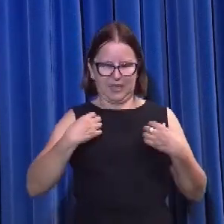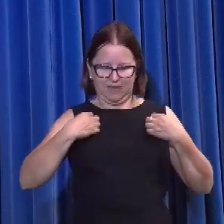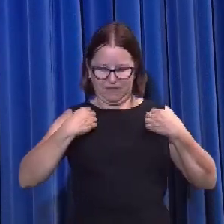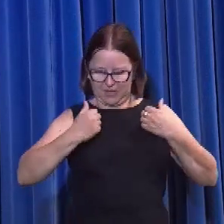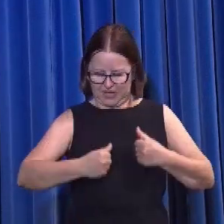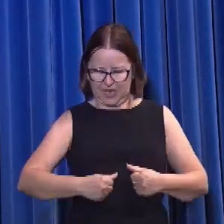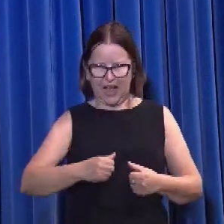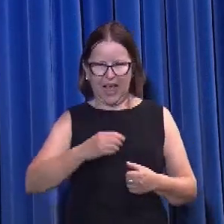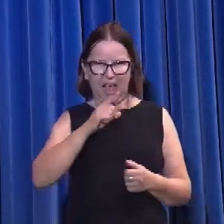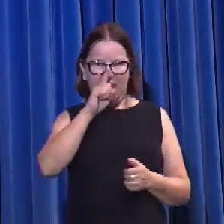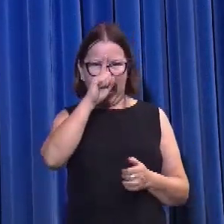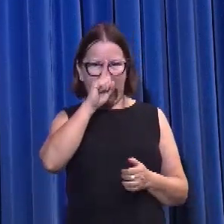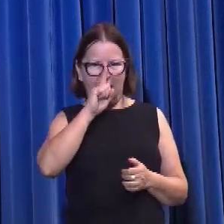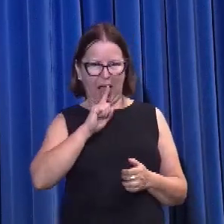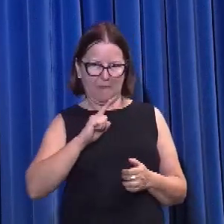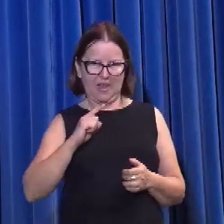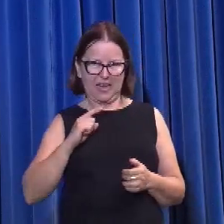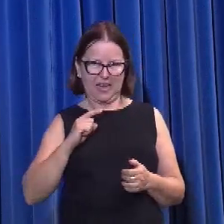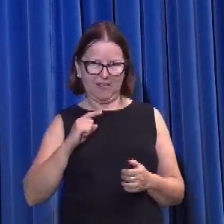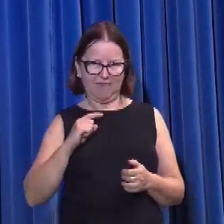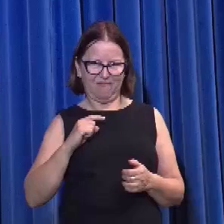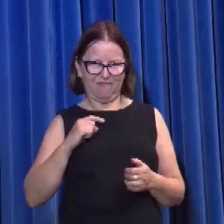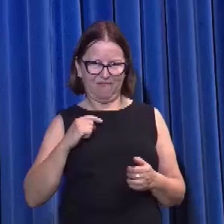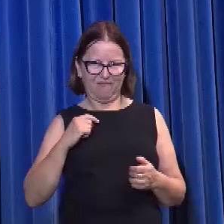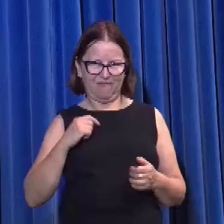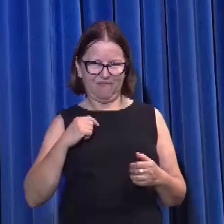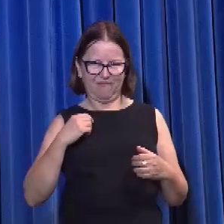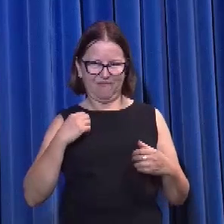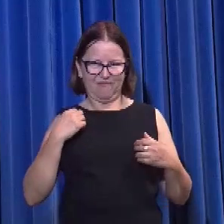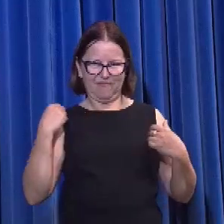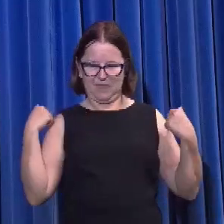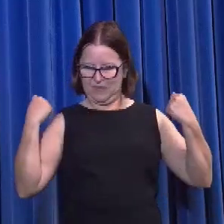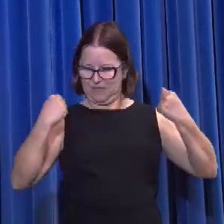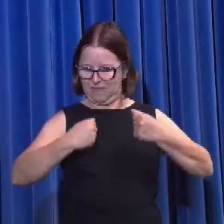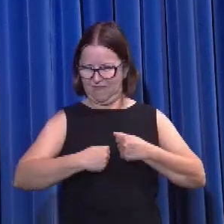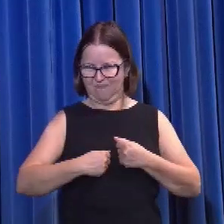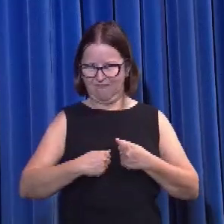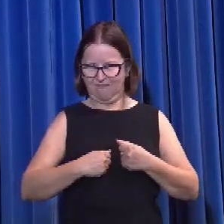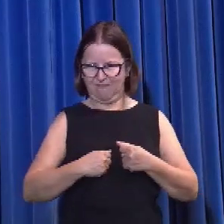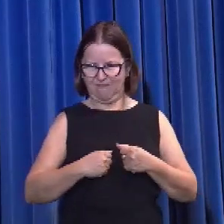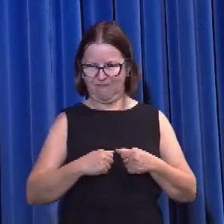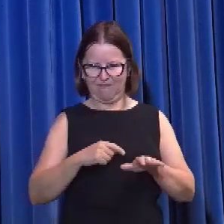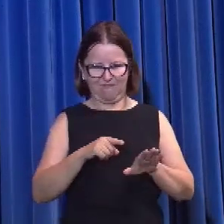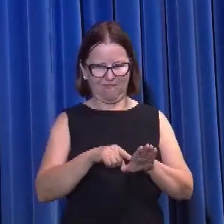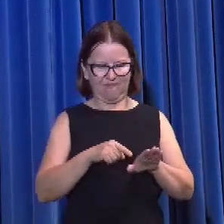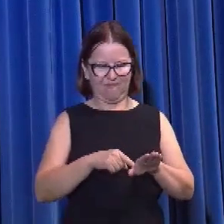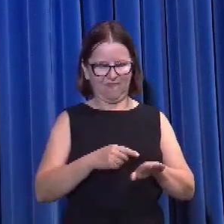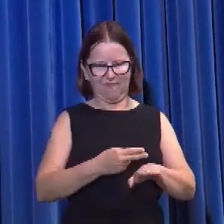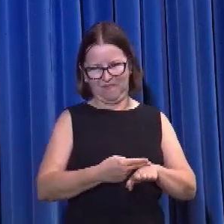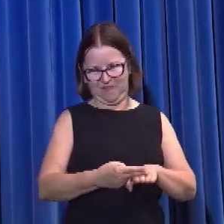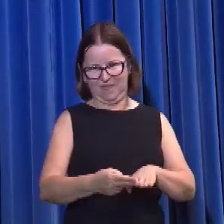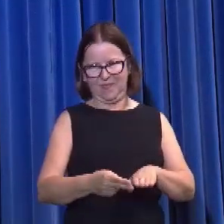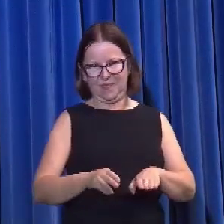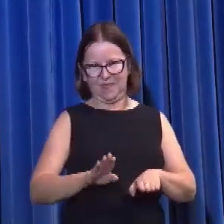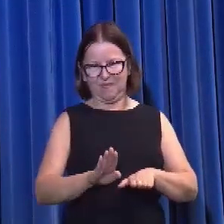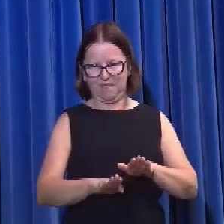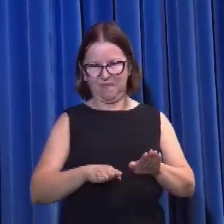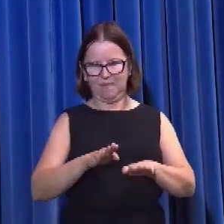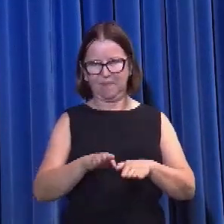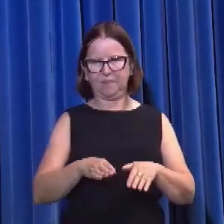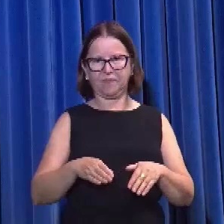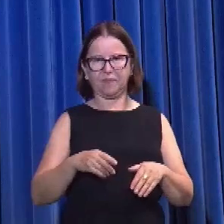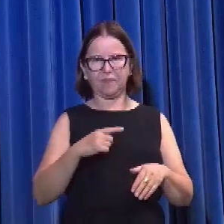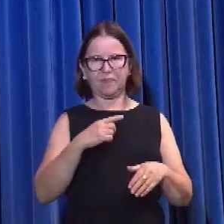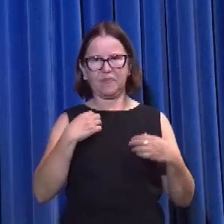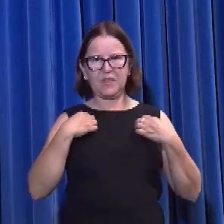daqueles monges do manto amarelo, anda descalços e tem uma roupa que é